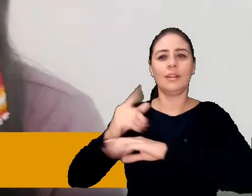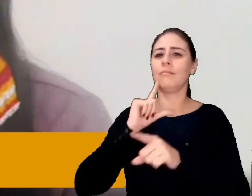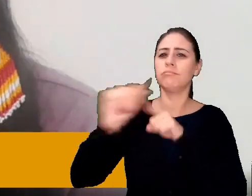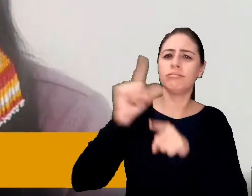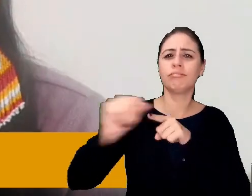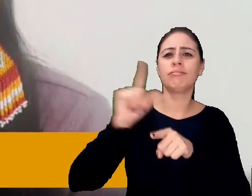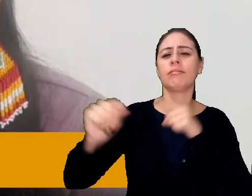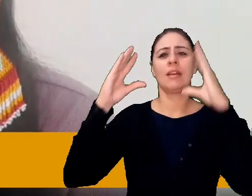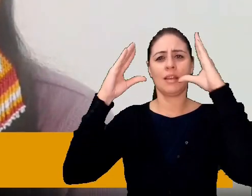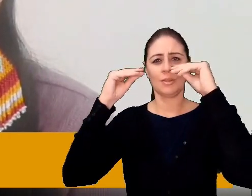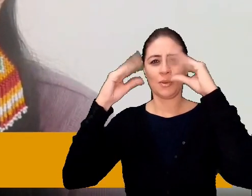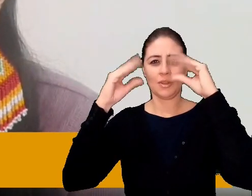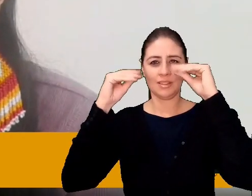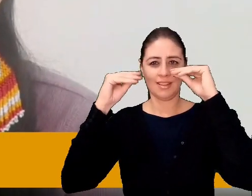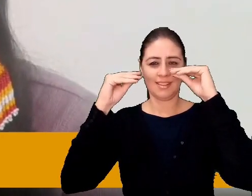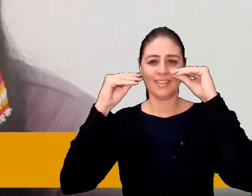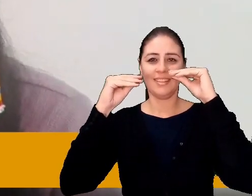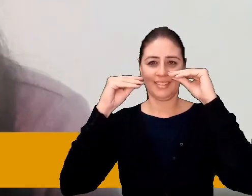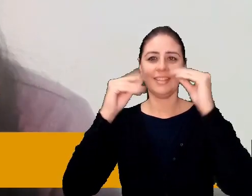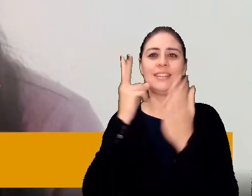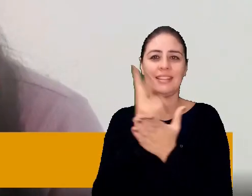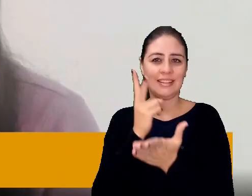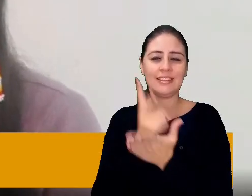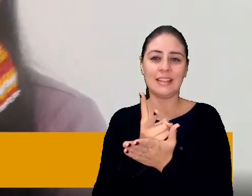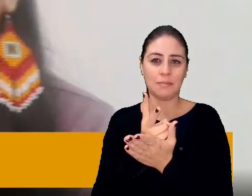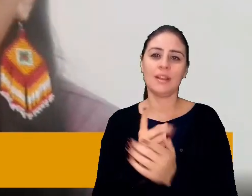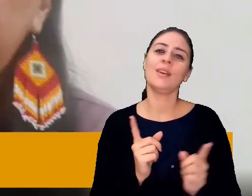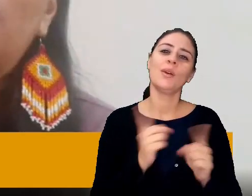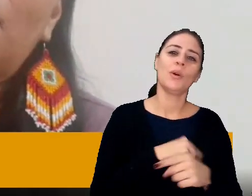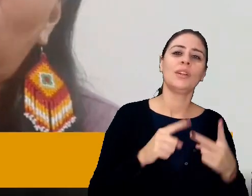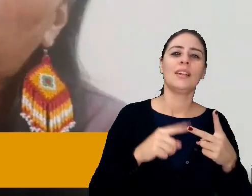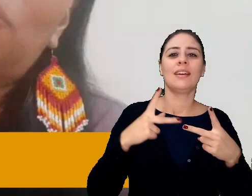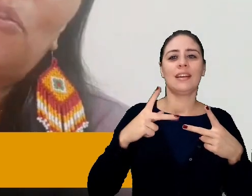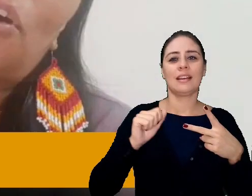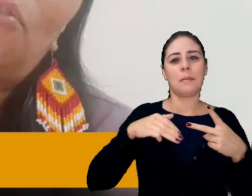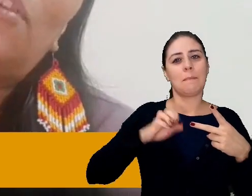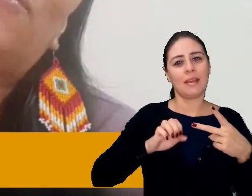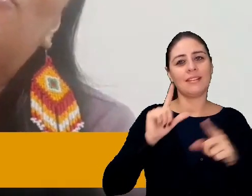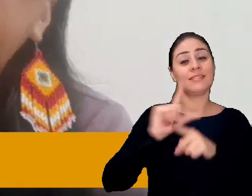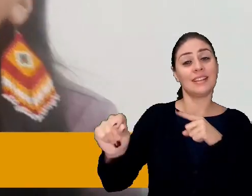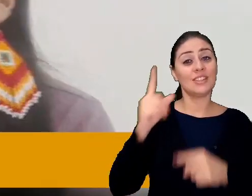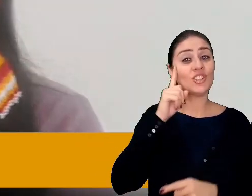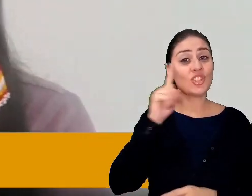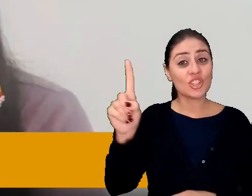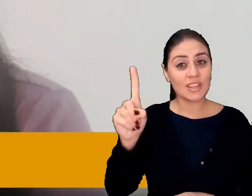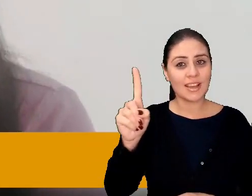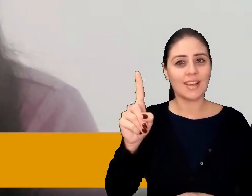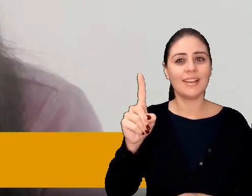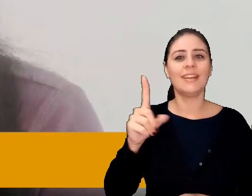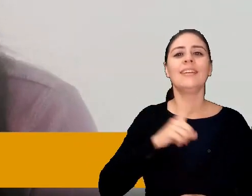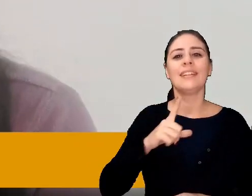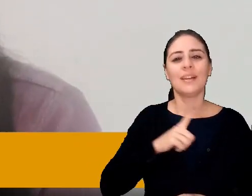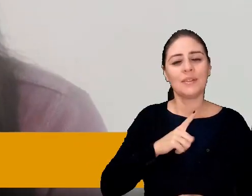bateu e virou a marca da bolinha, né? E o camé que saiu de dia bateu o raio do sol e virou o